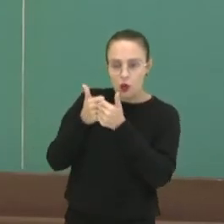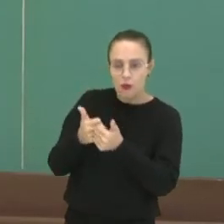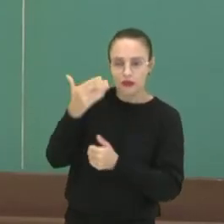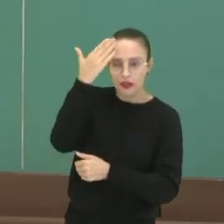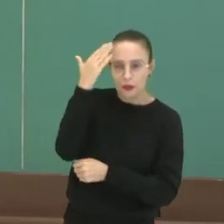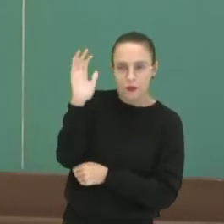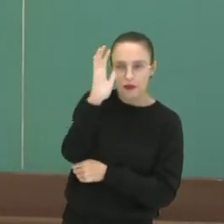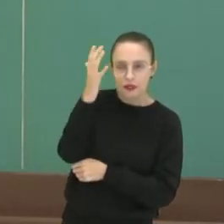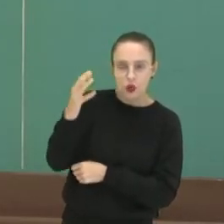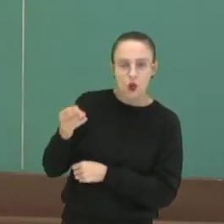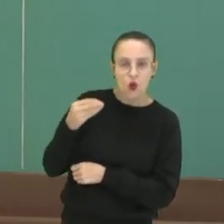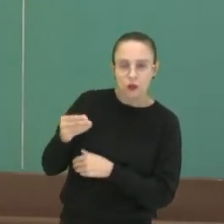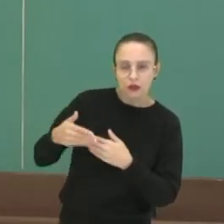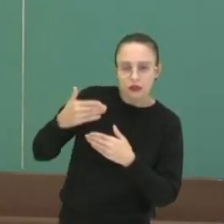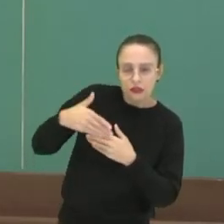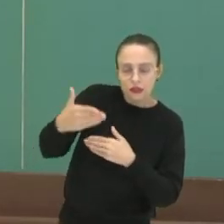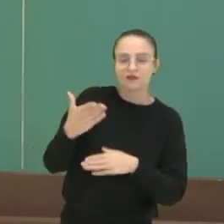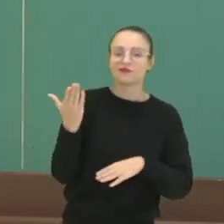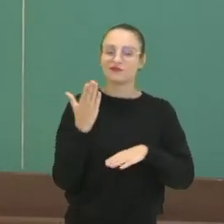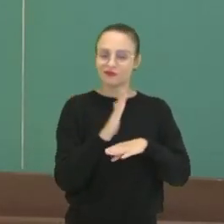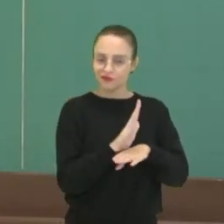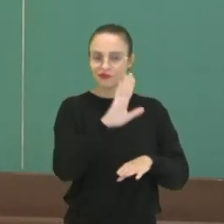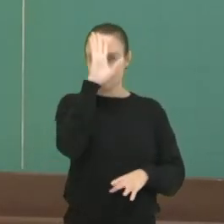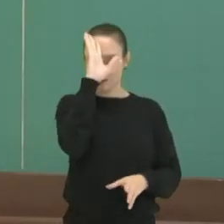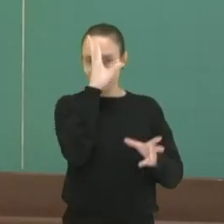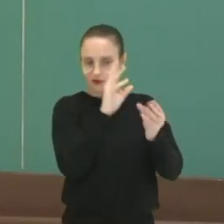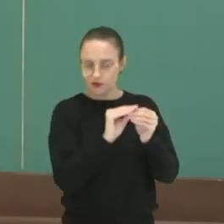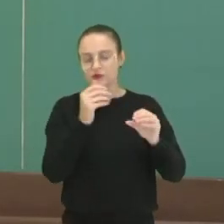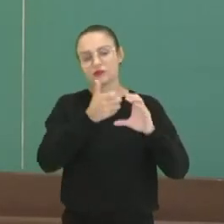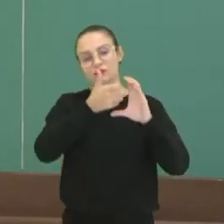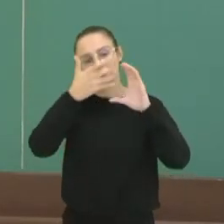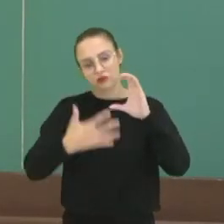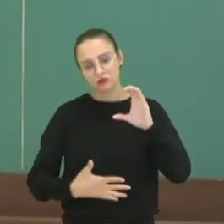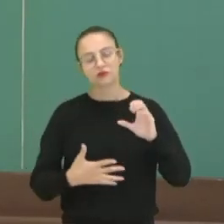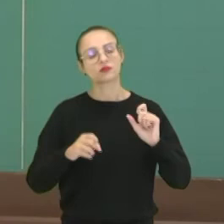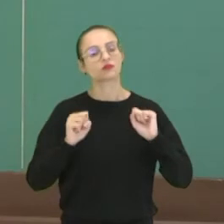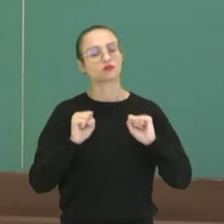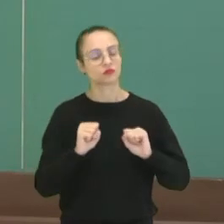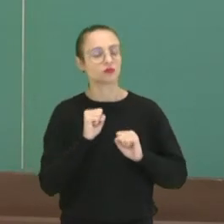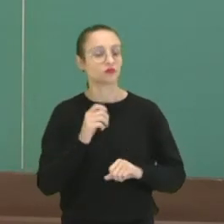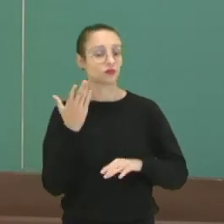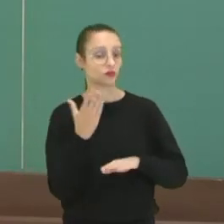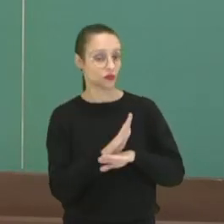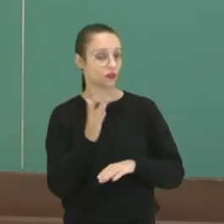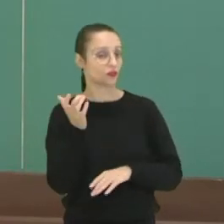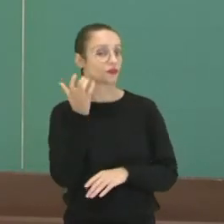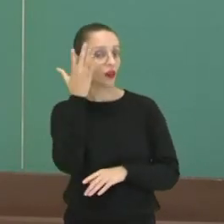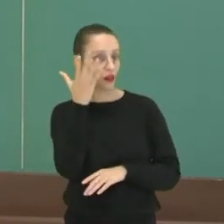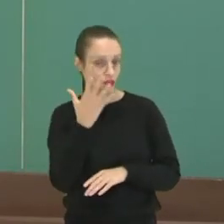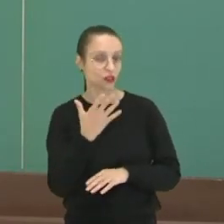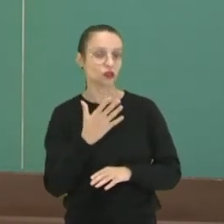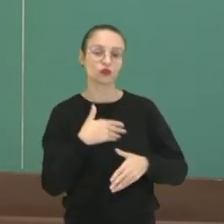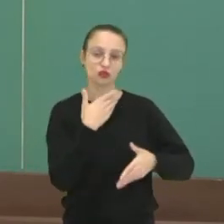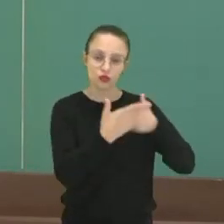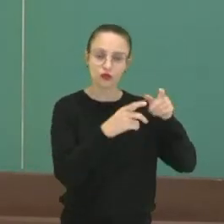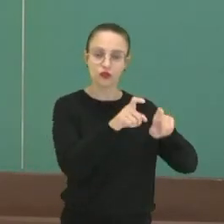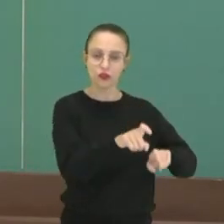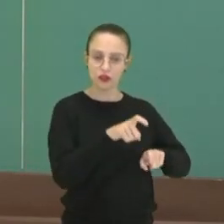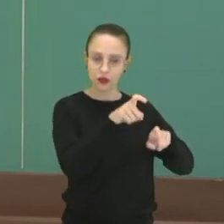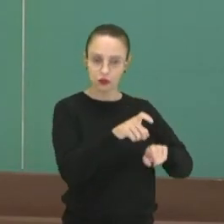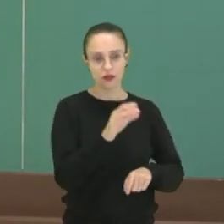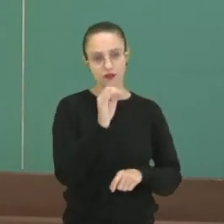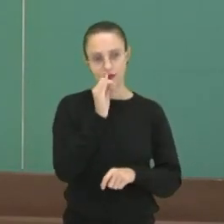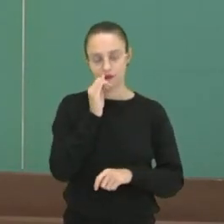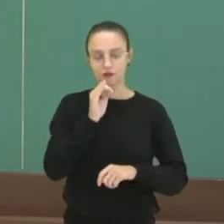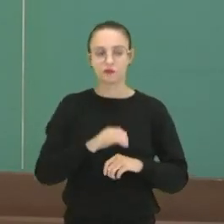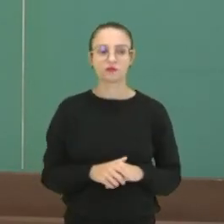previsão do tempo, né, que ajuda bastante a entender essas características, facilita e ajuda ali no trabalho e no desenvolvimento da agricultura, por